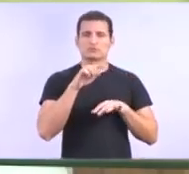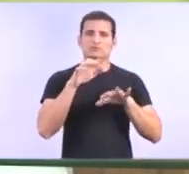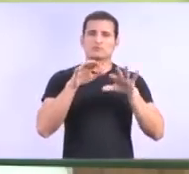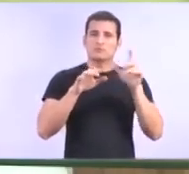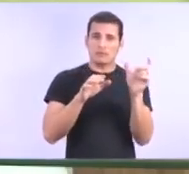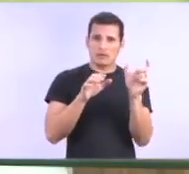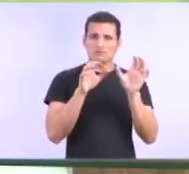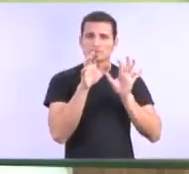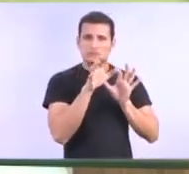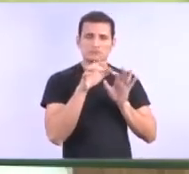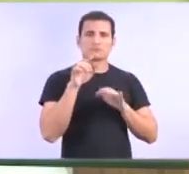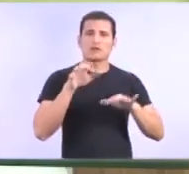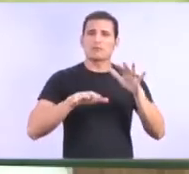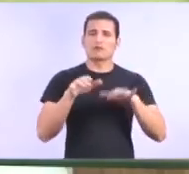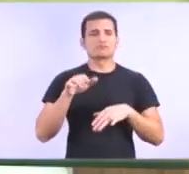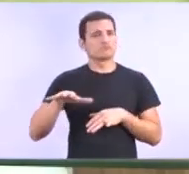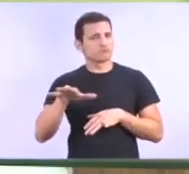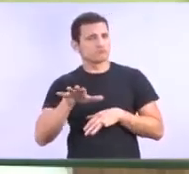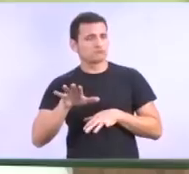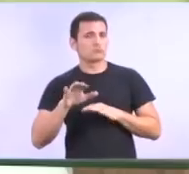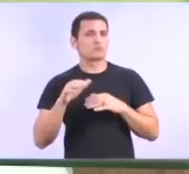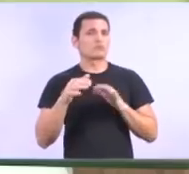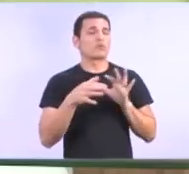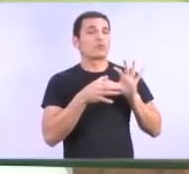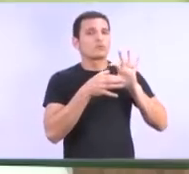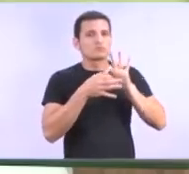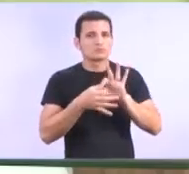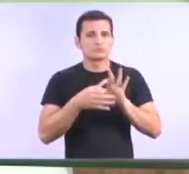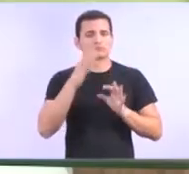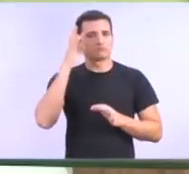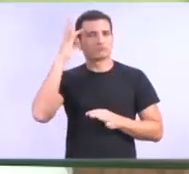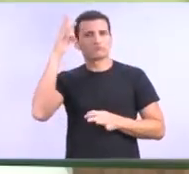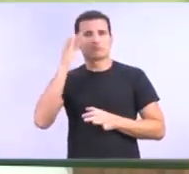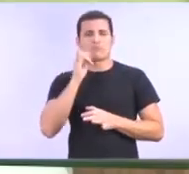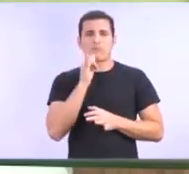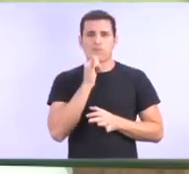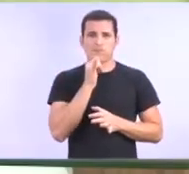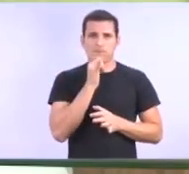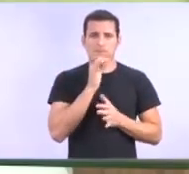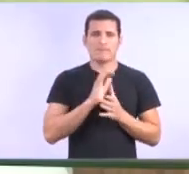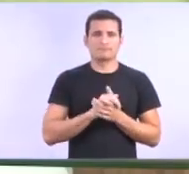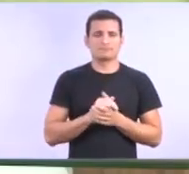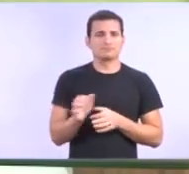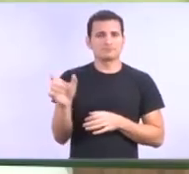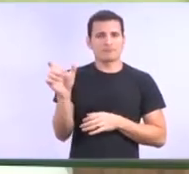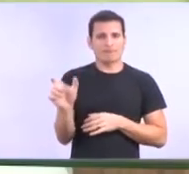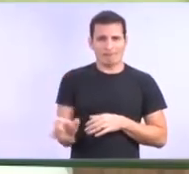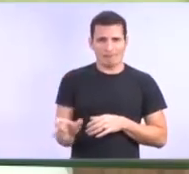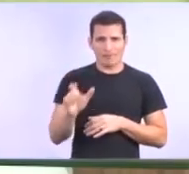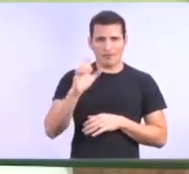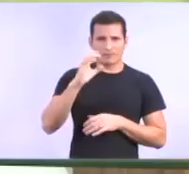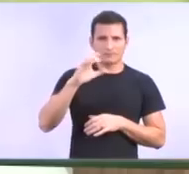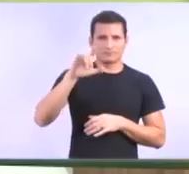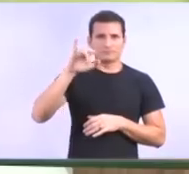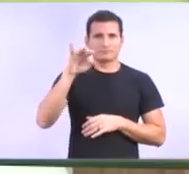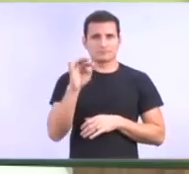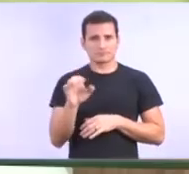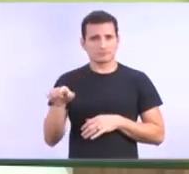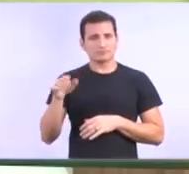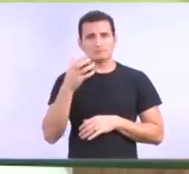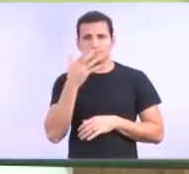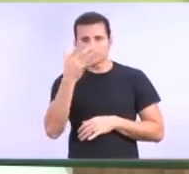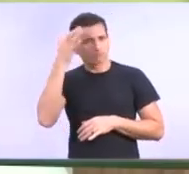ambiente em que a gente está inserido. Vamos imaginar, um cliente tem a cor do cabelo,